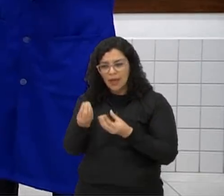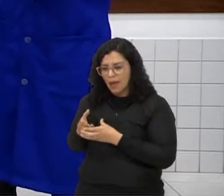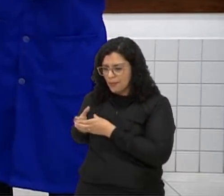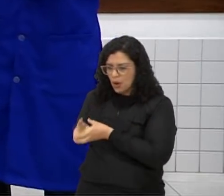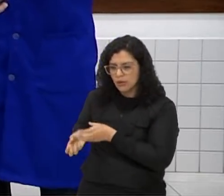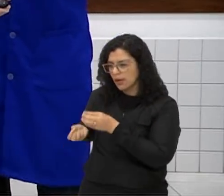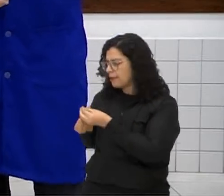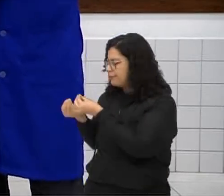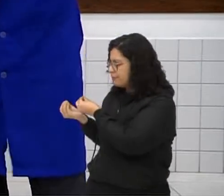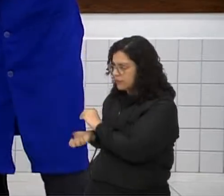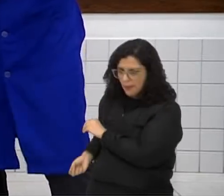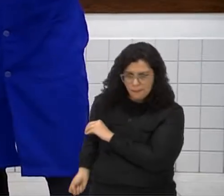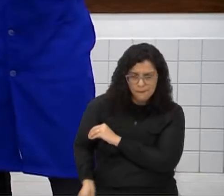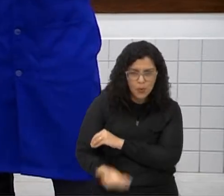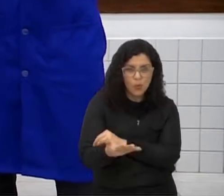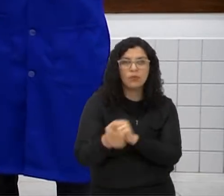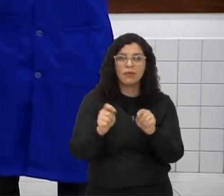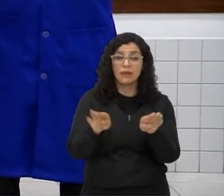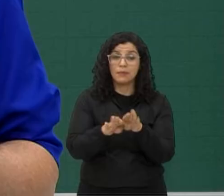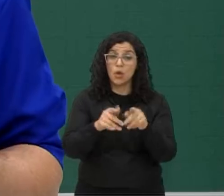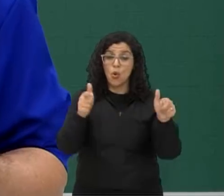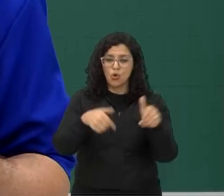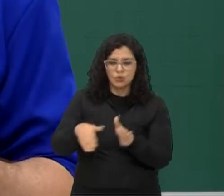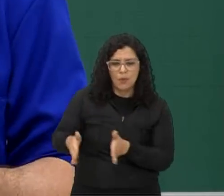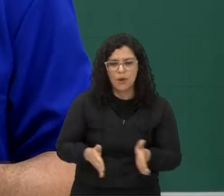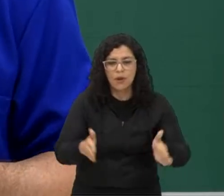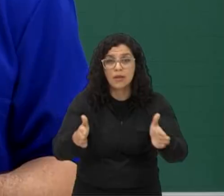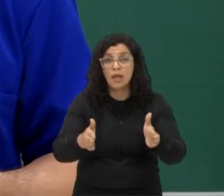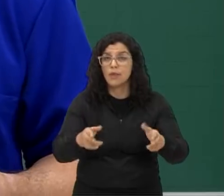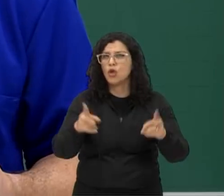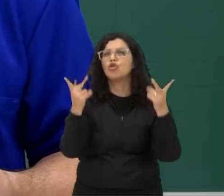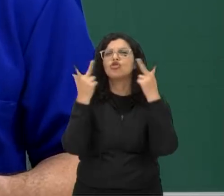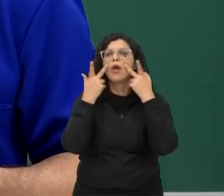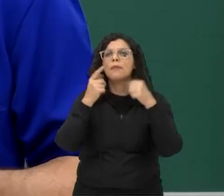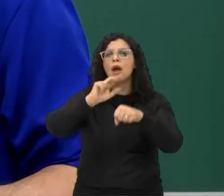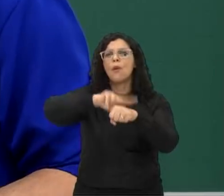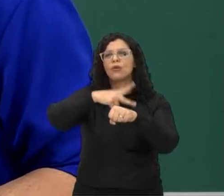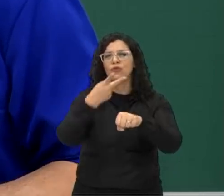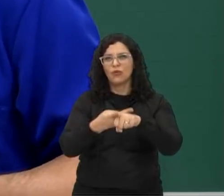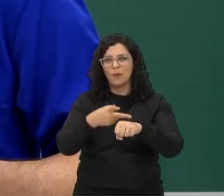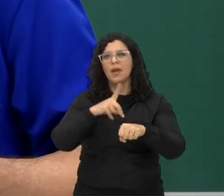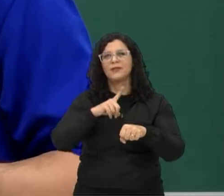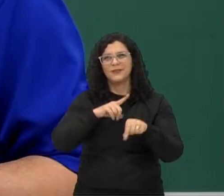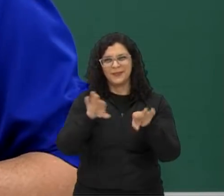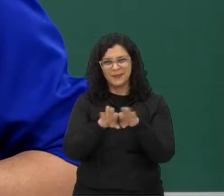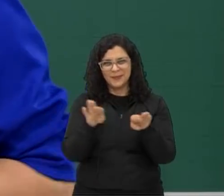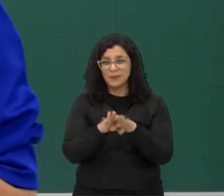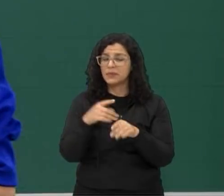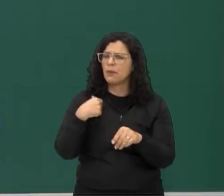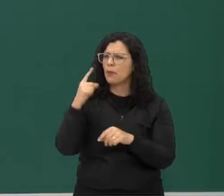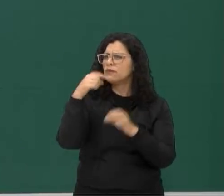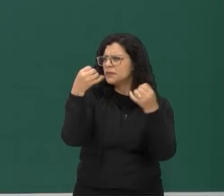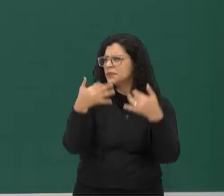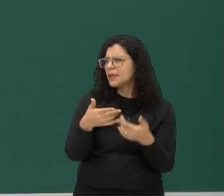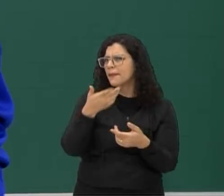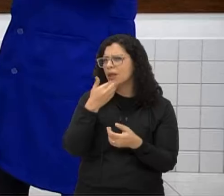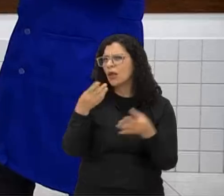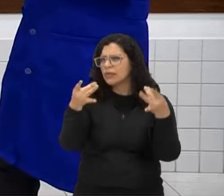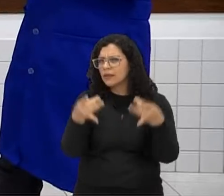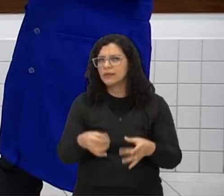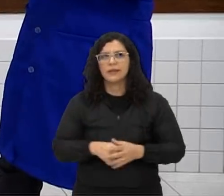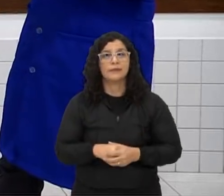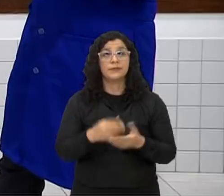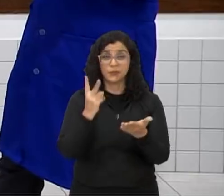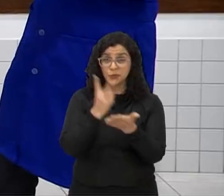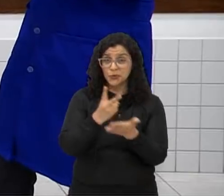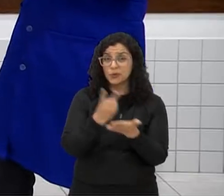decorrer da nossa aula, hoje nós temos as pistas automatizadas, mas a gente já vai entrar um pouquinho mais nesse assunto aí, tá bom? Vamos em